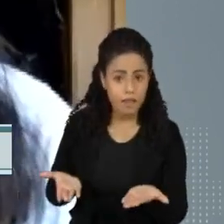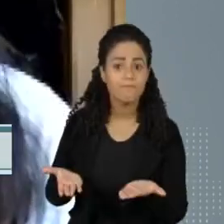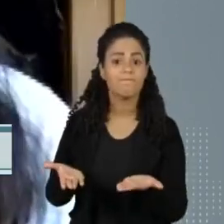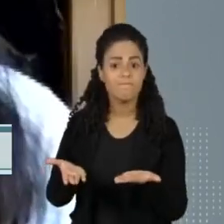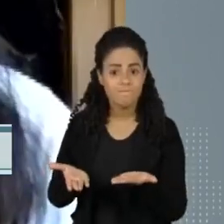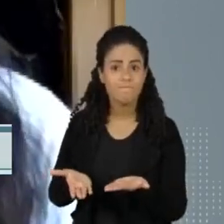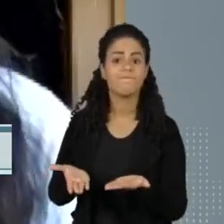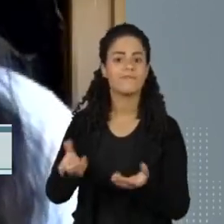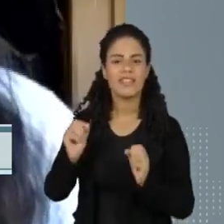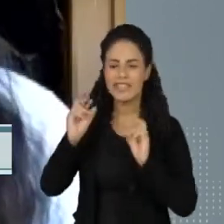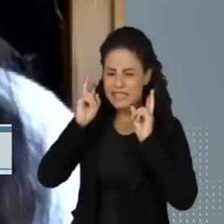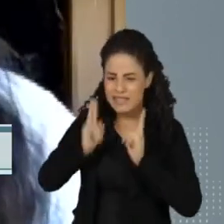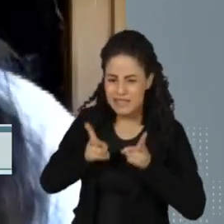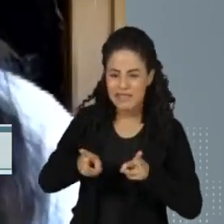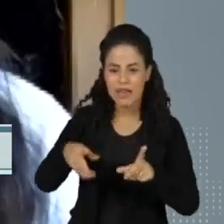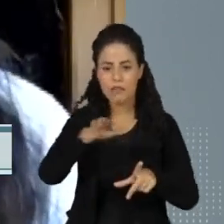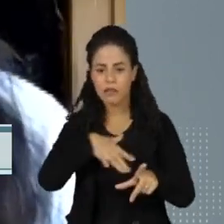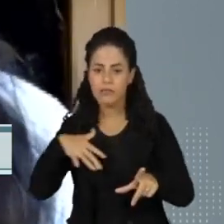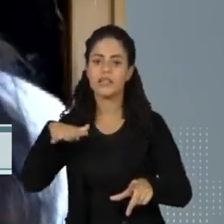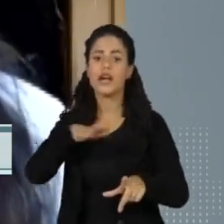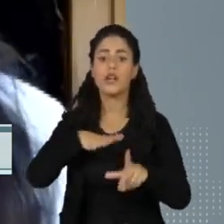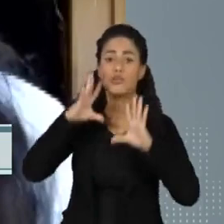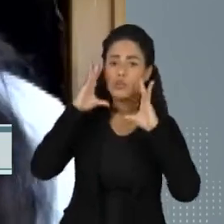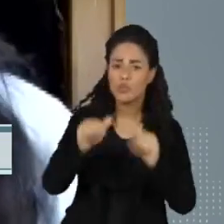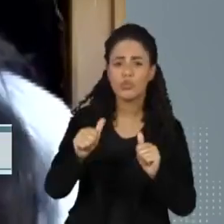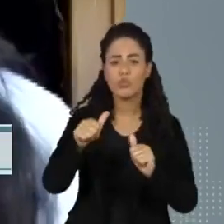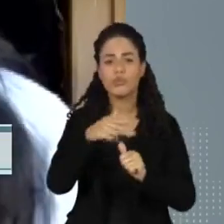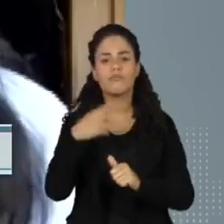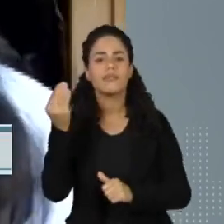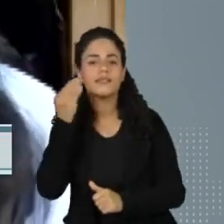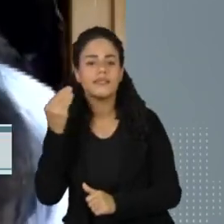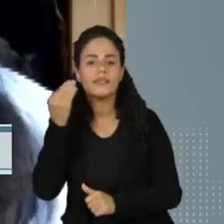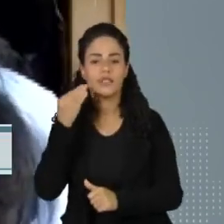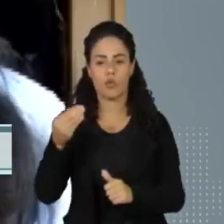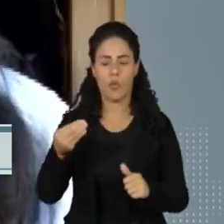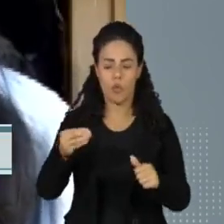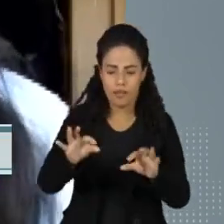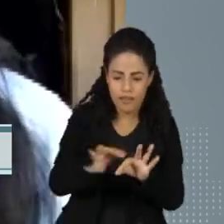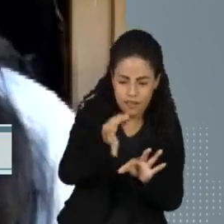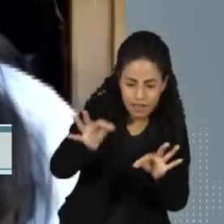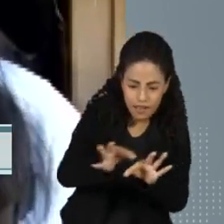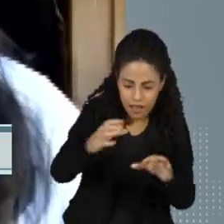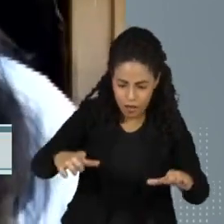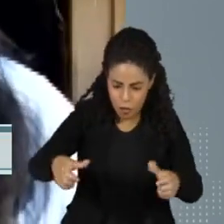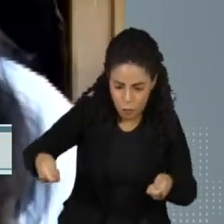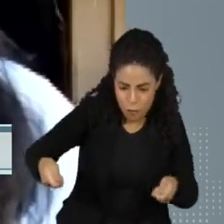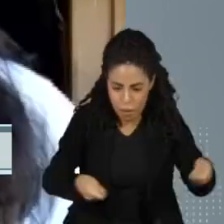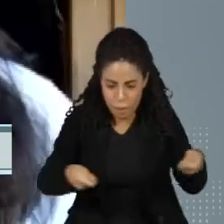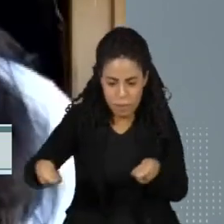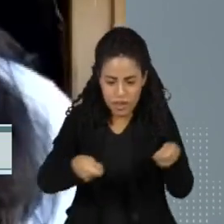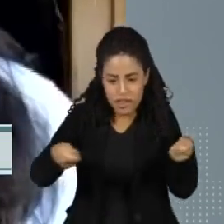o manejo e a técnica e a habilidade de como fazer uma peneira, né, uma pá,